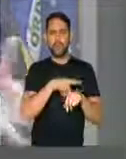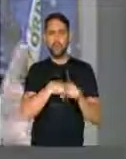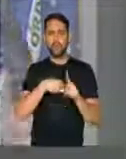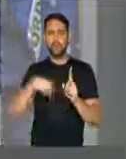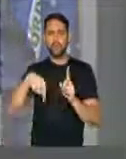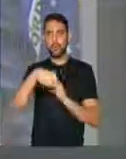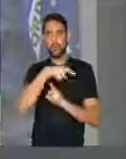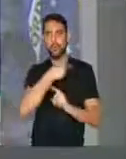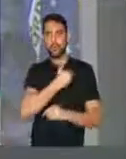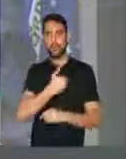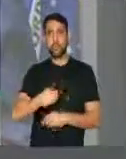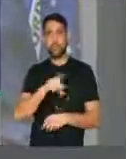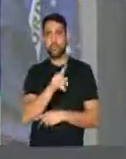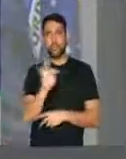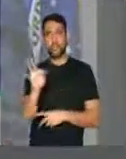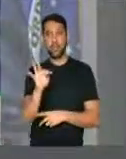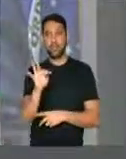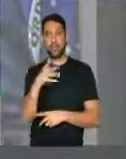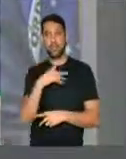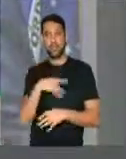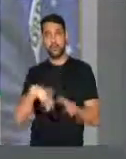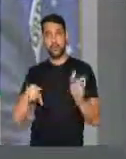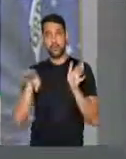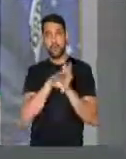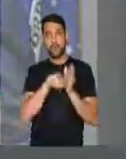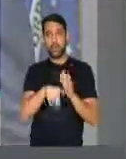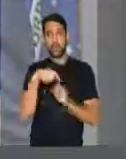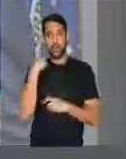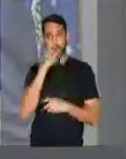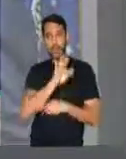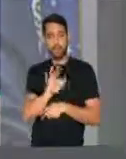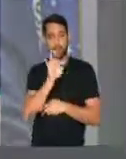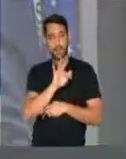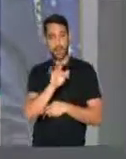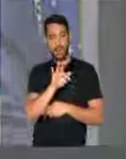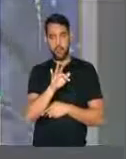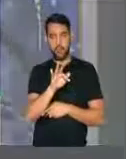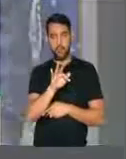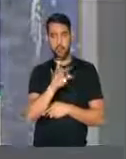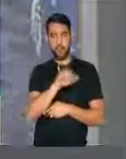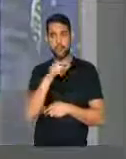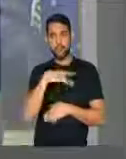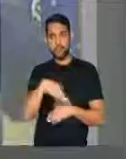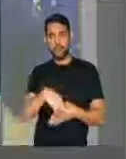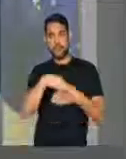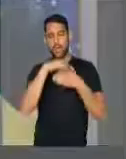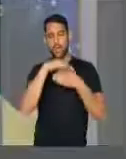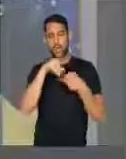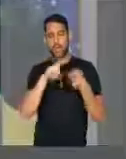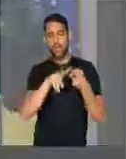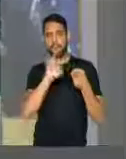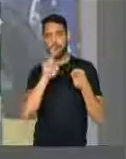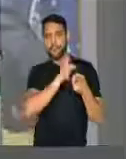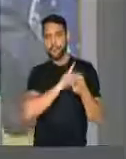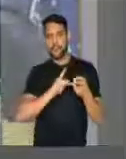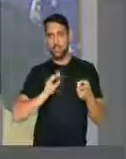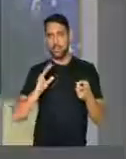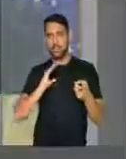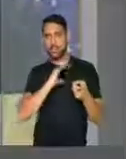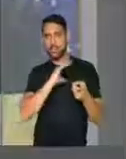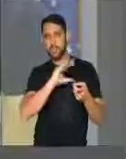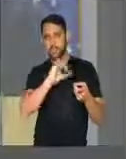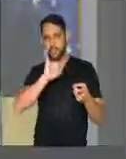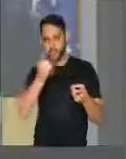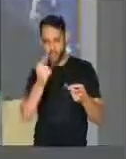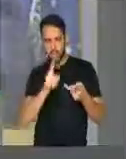de poder do Partido dos Trabalhadores. Veio para cá como deputado federal, foi líder, foi presidente da